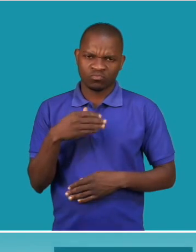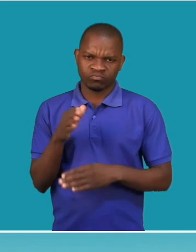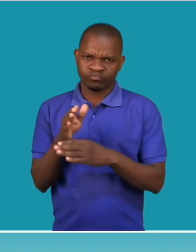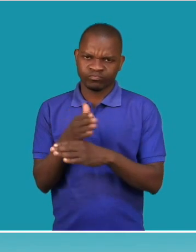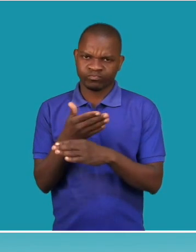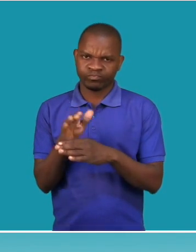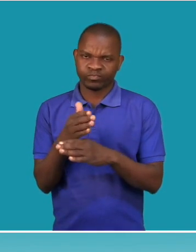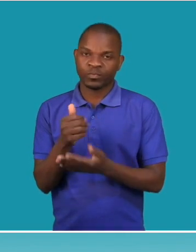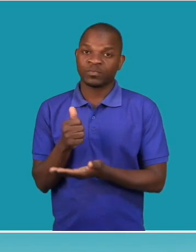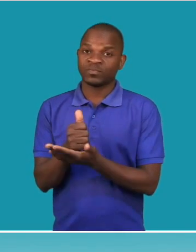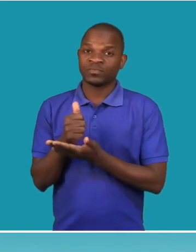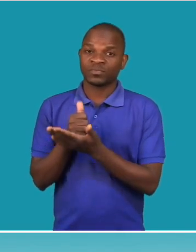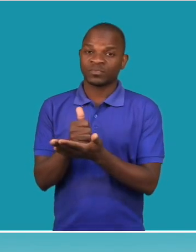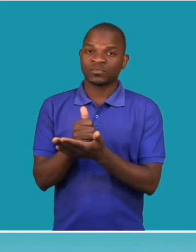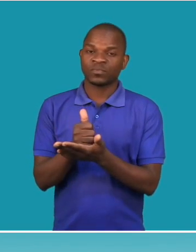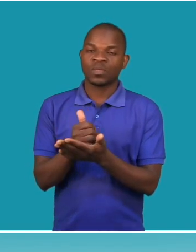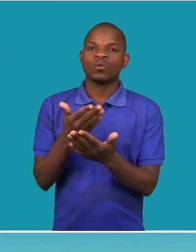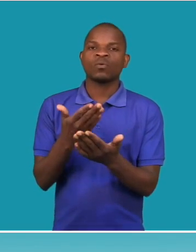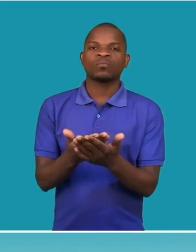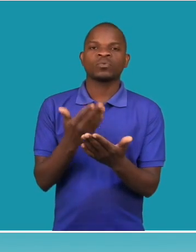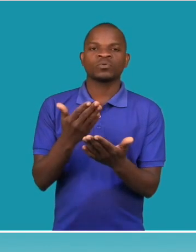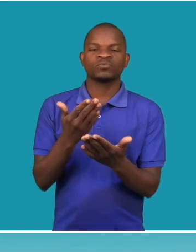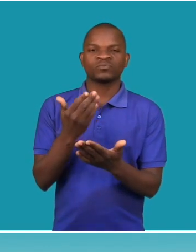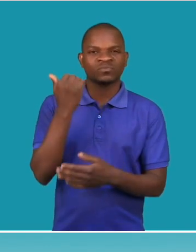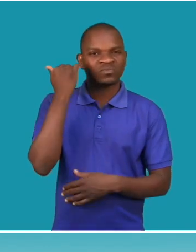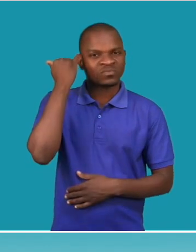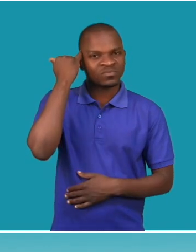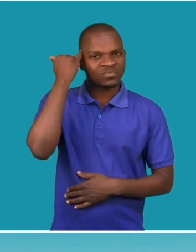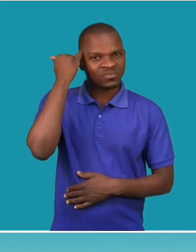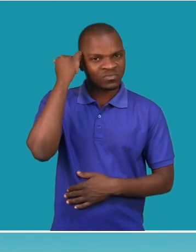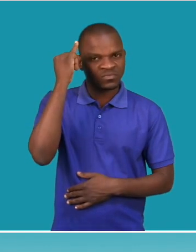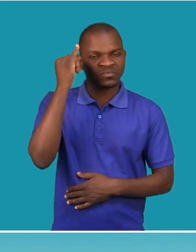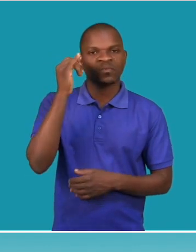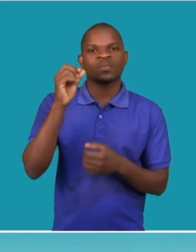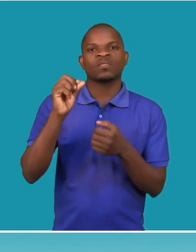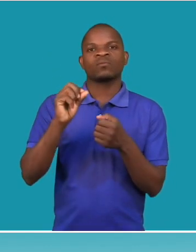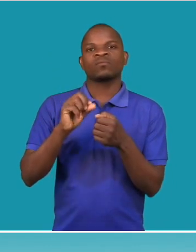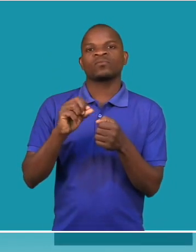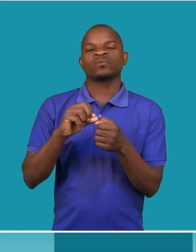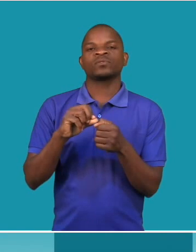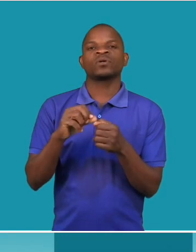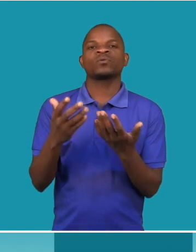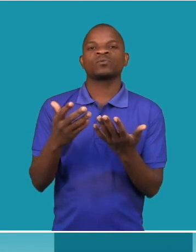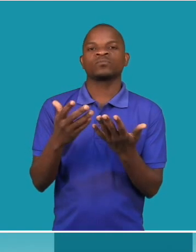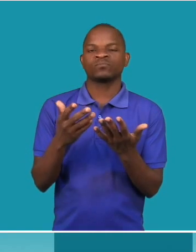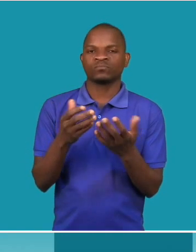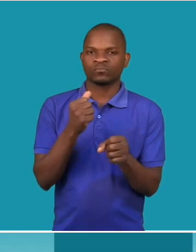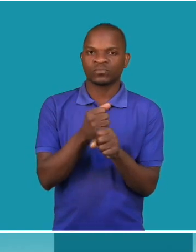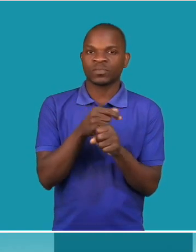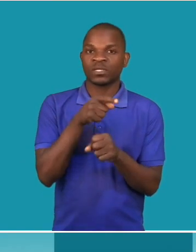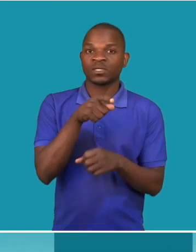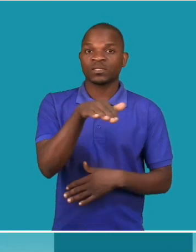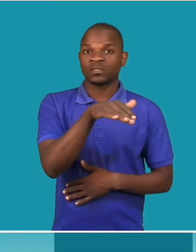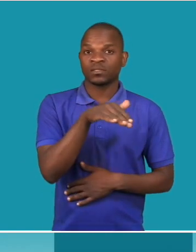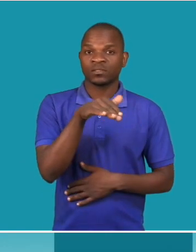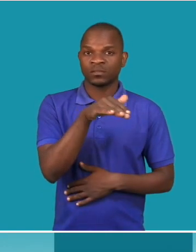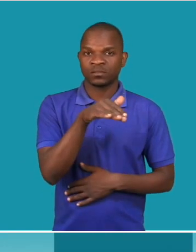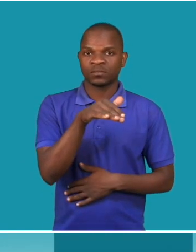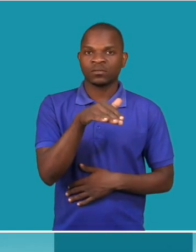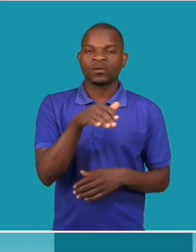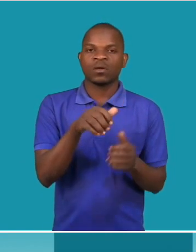reabilitação desta criança. Então, acho que é isto que me contou esta parte, já trabalhei nas outras áreas, mas,